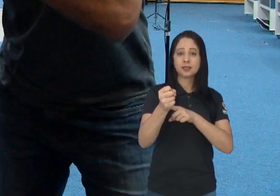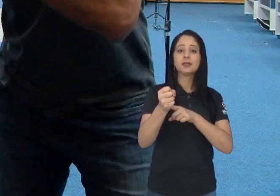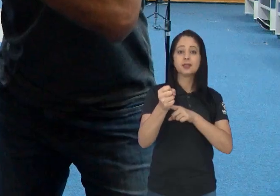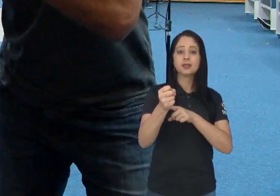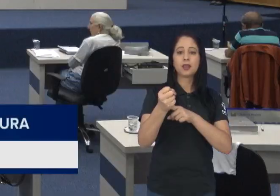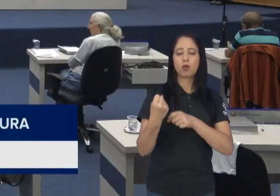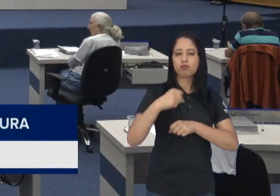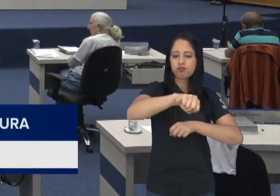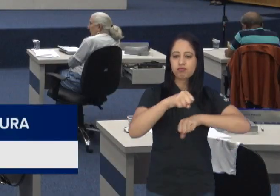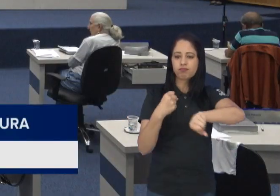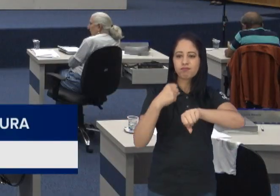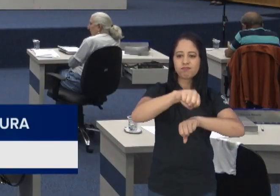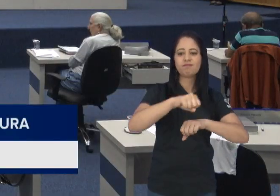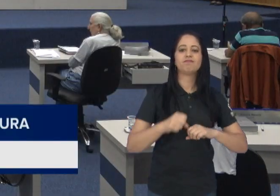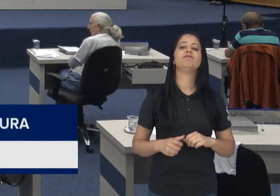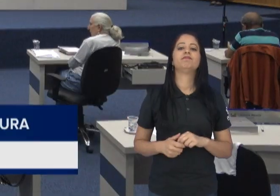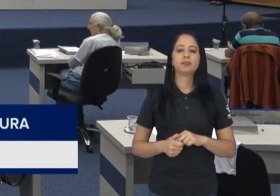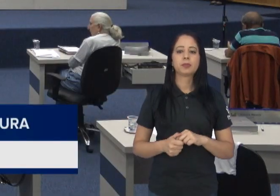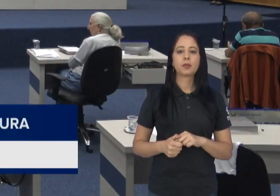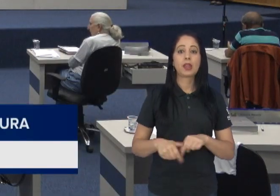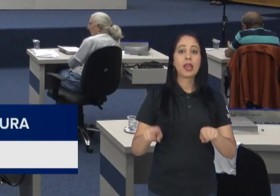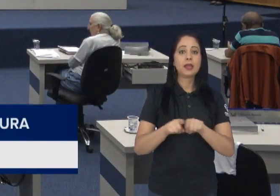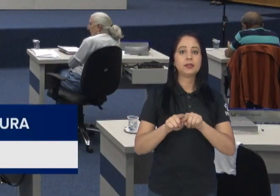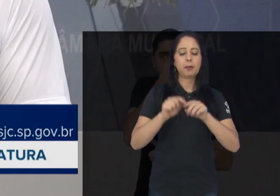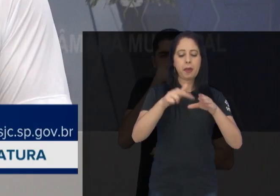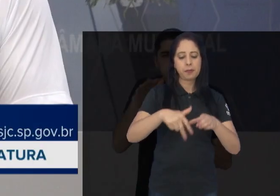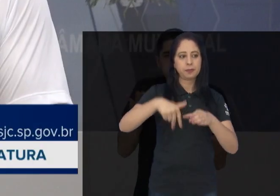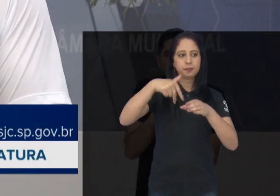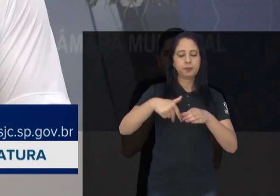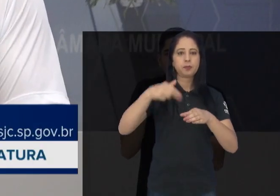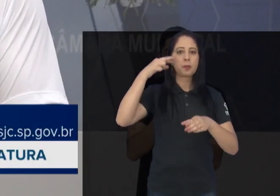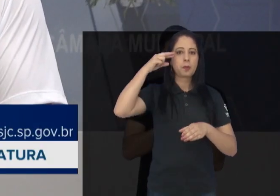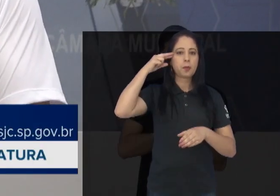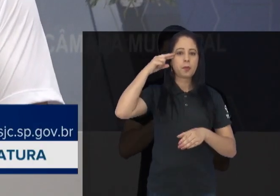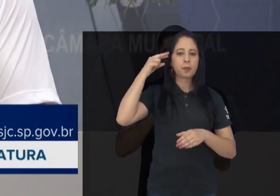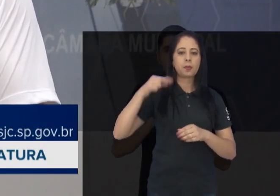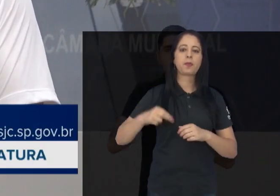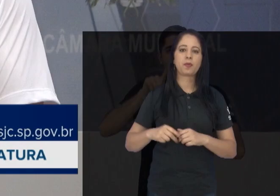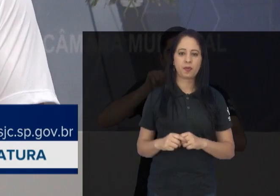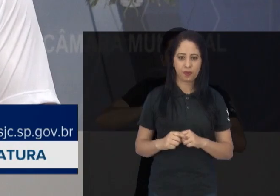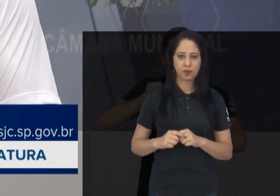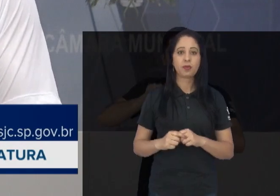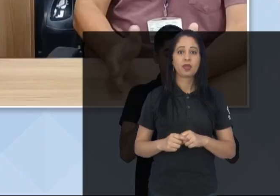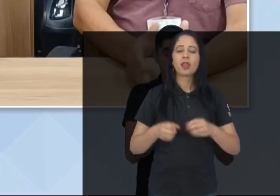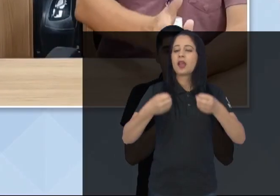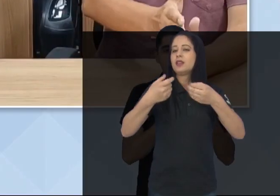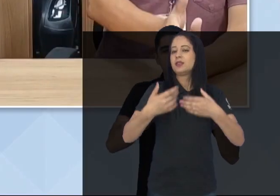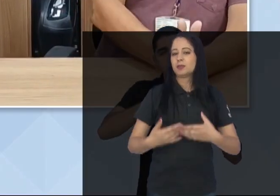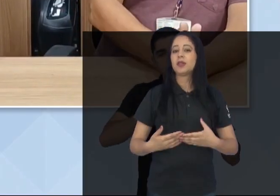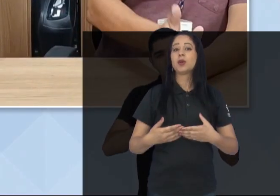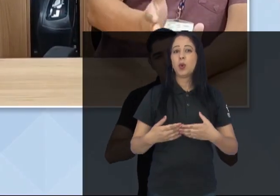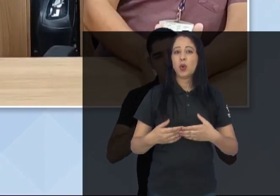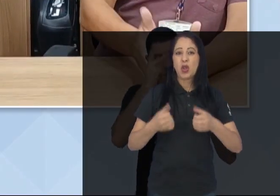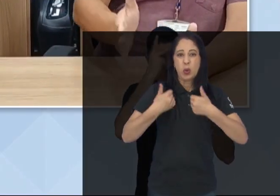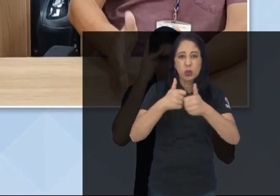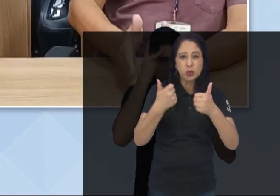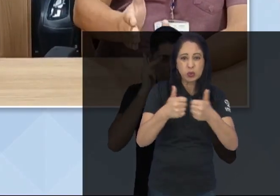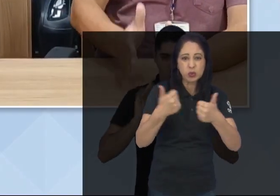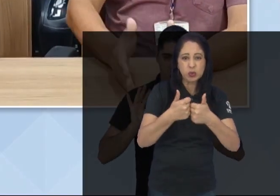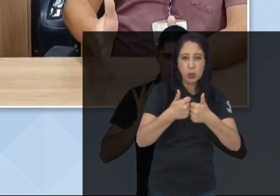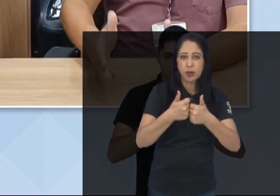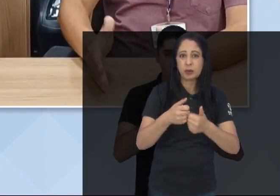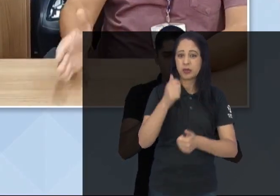Muay Thai. Outro orador da noite foi o vereador Rogério da Acazem, que apontou a superlotação na linha